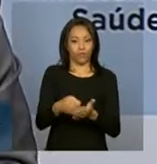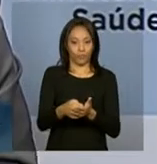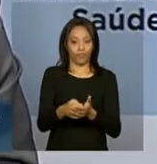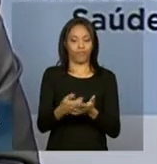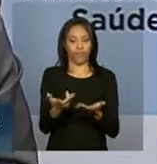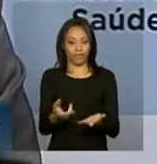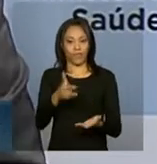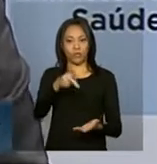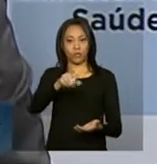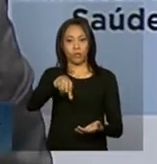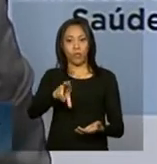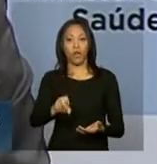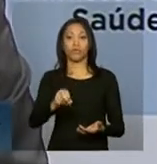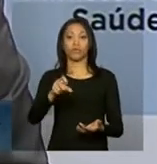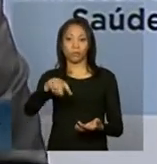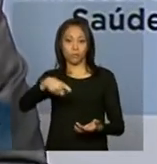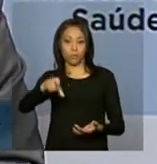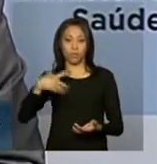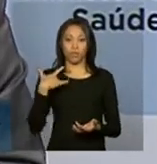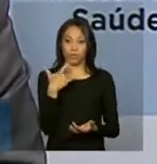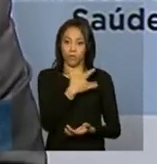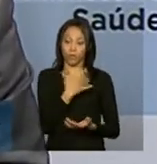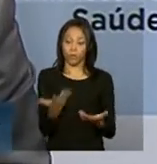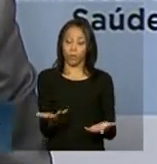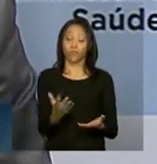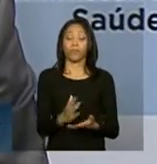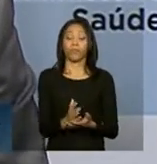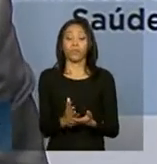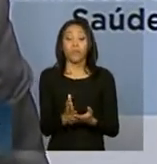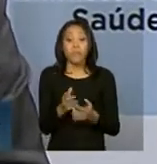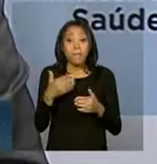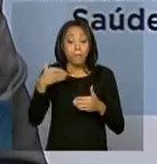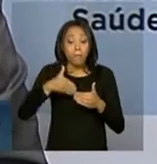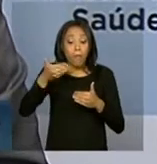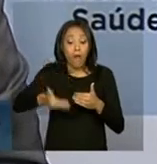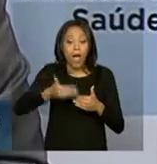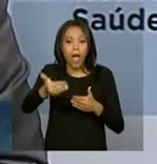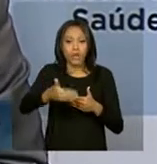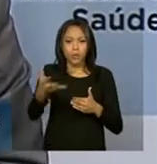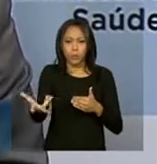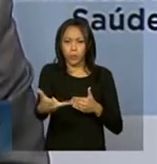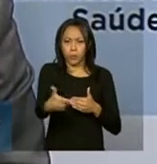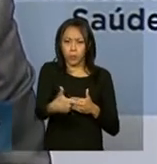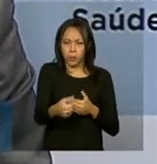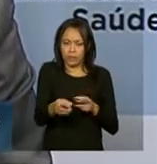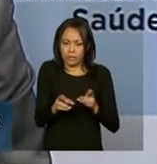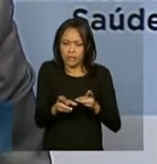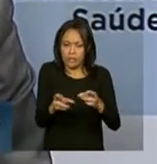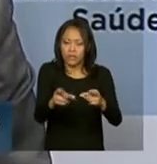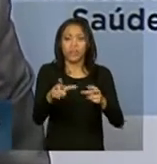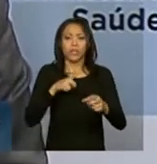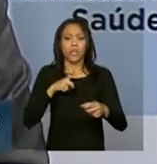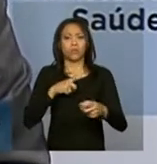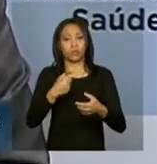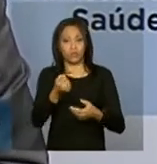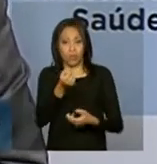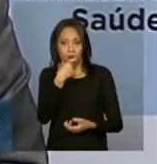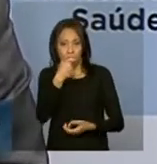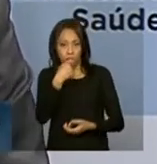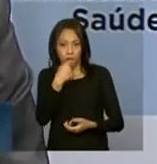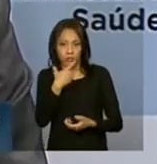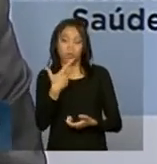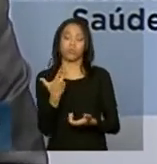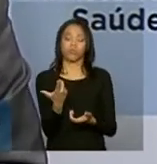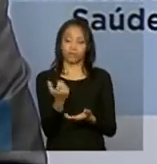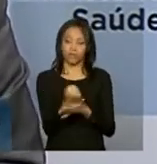saúde. Com o avanço do tratamento do câncer, cada vez mais, nós estamos tendo medicamentos que são medicamentos orais, é uma